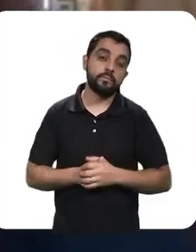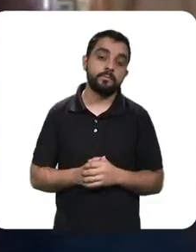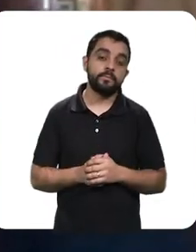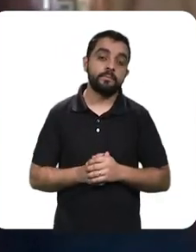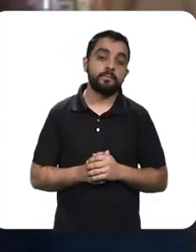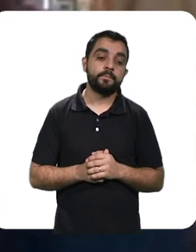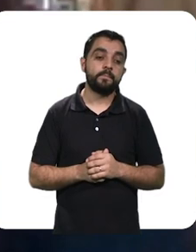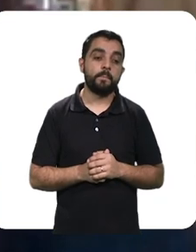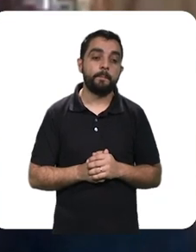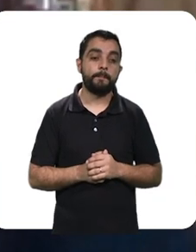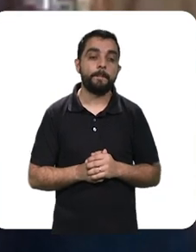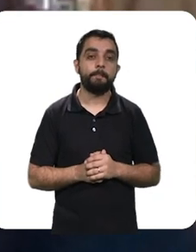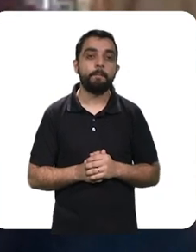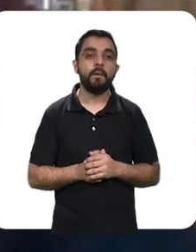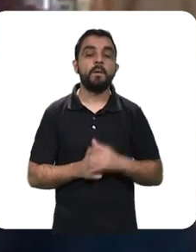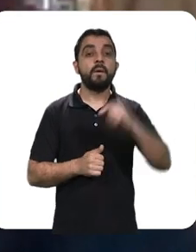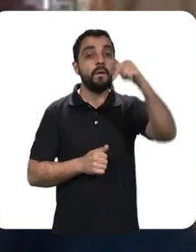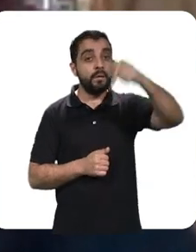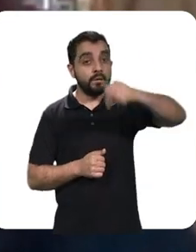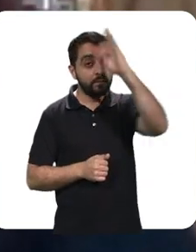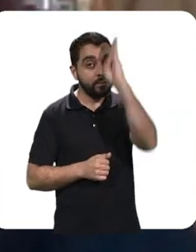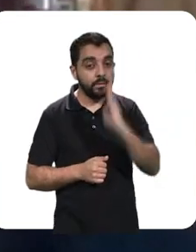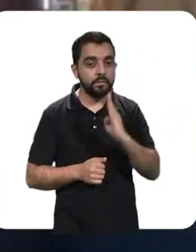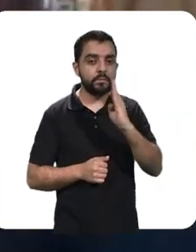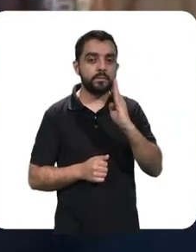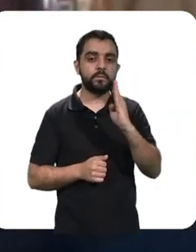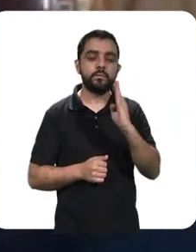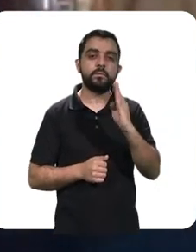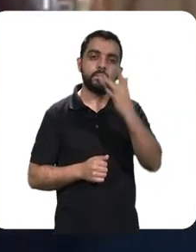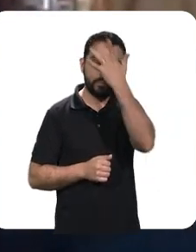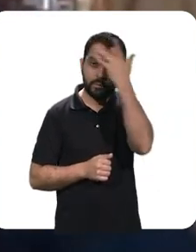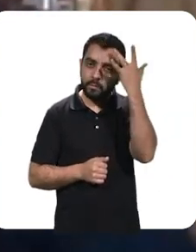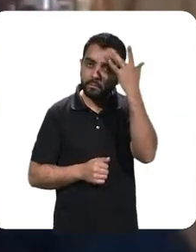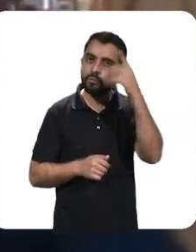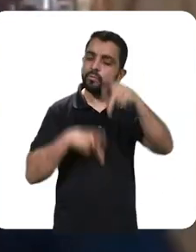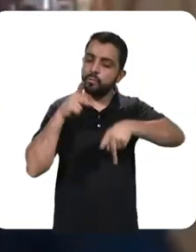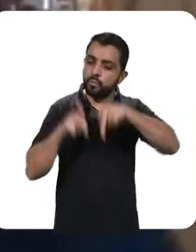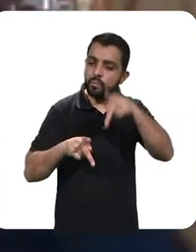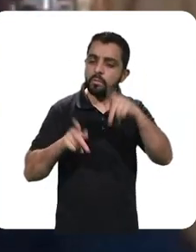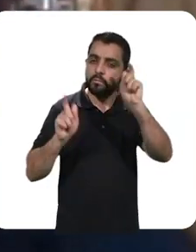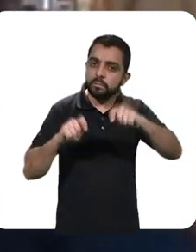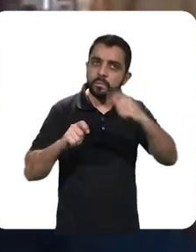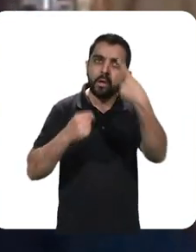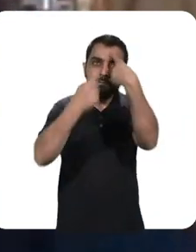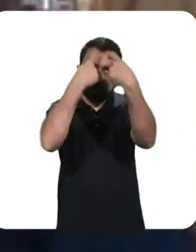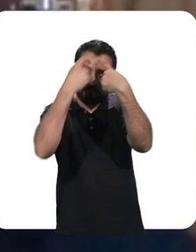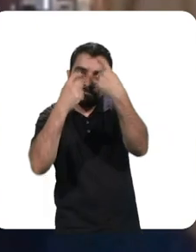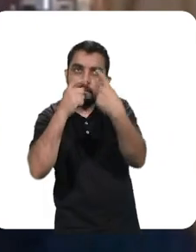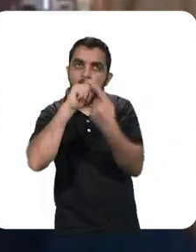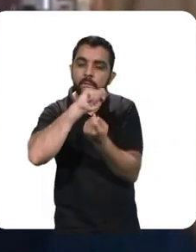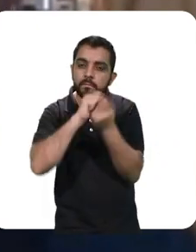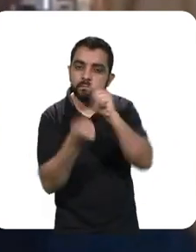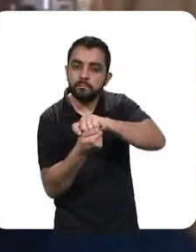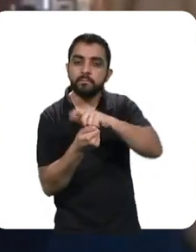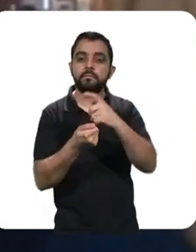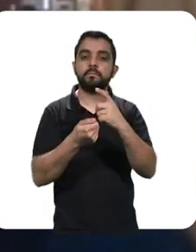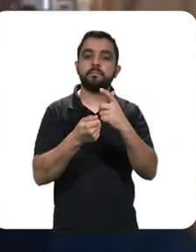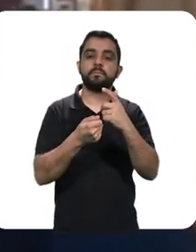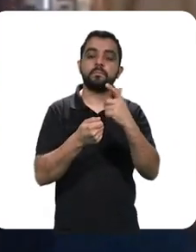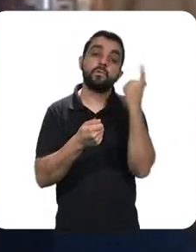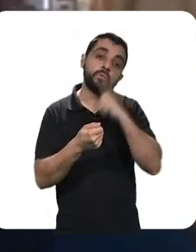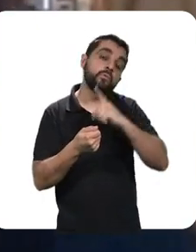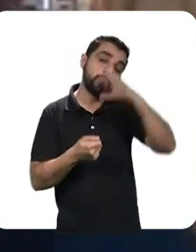já comentou, né? Mas eu acho que o brasileiro tem uma grande capacidade de se reinventar, né? E